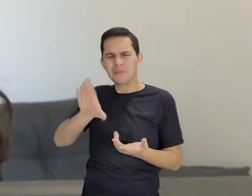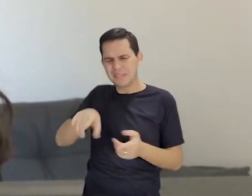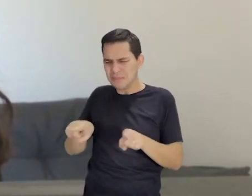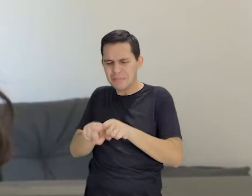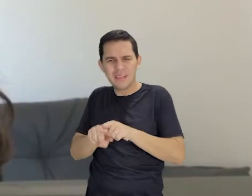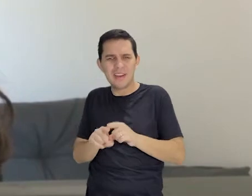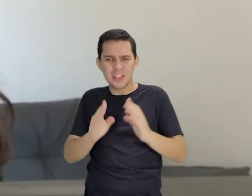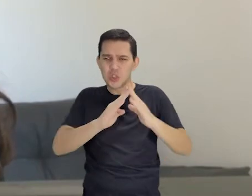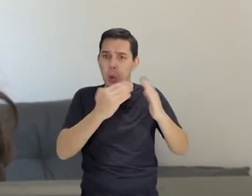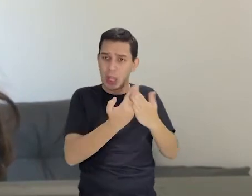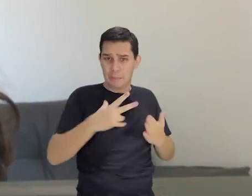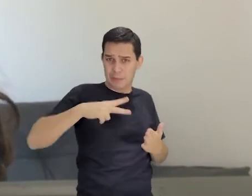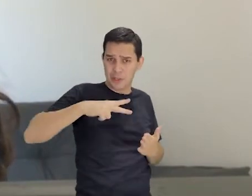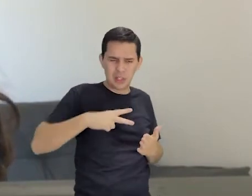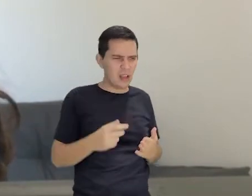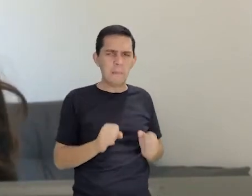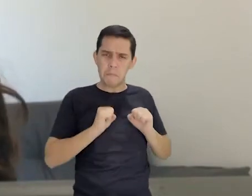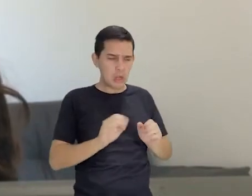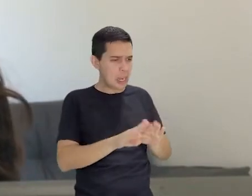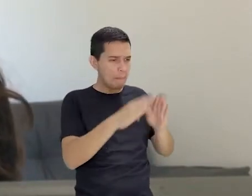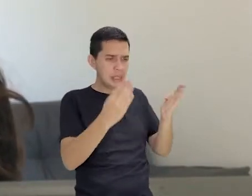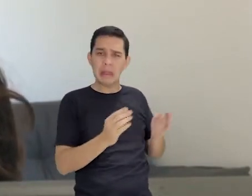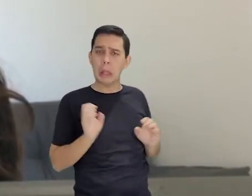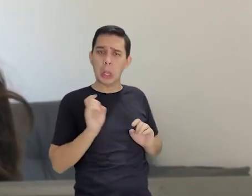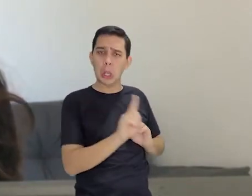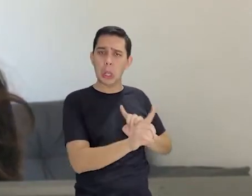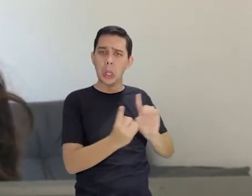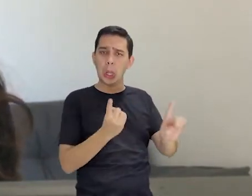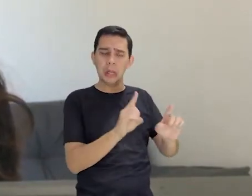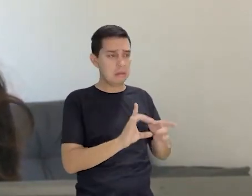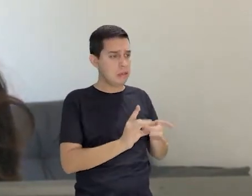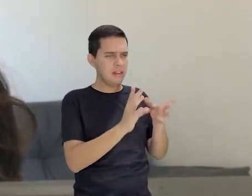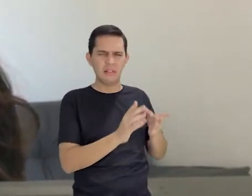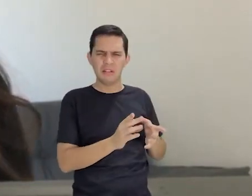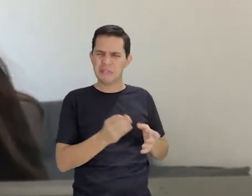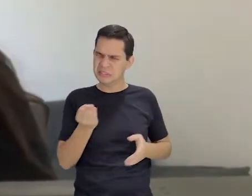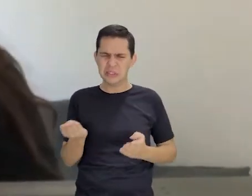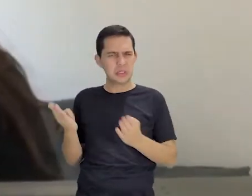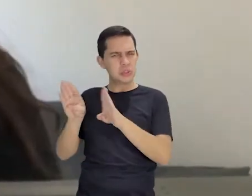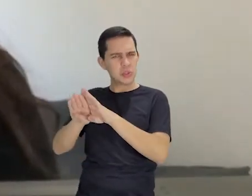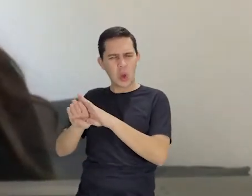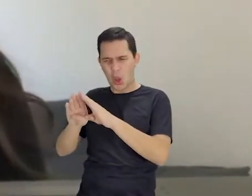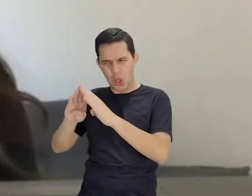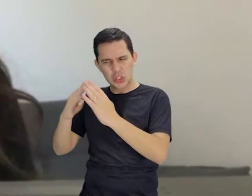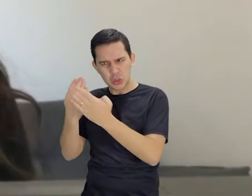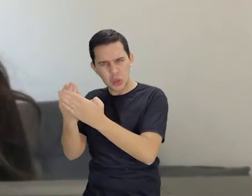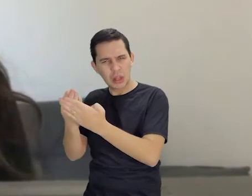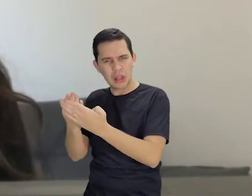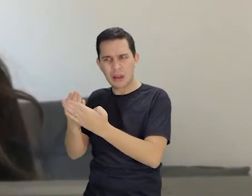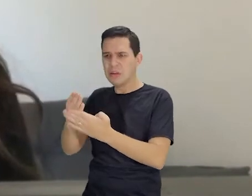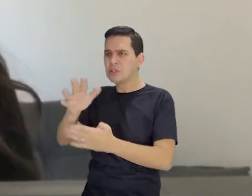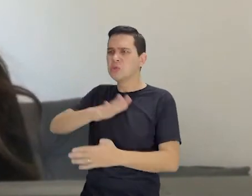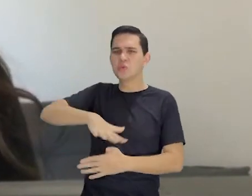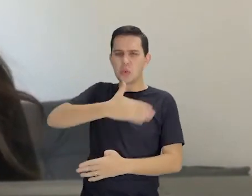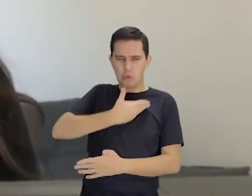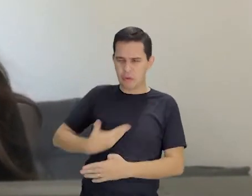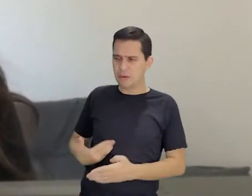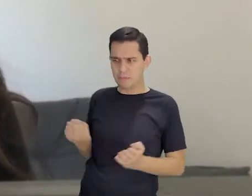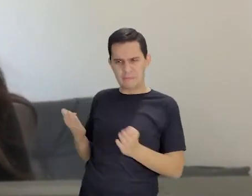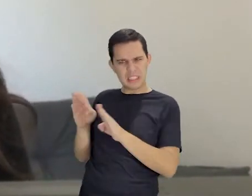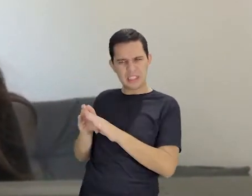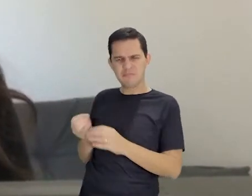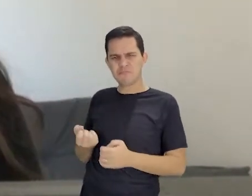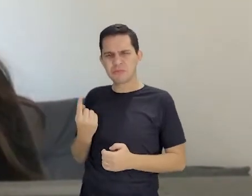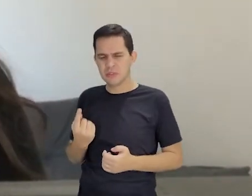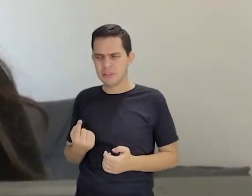que nós consideramos diferenciação dos públicos do ensino privado e do ensino público que a gente não